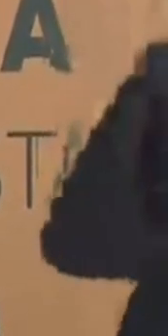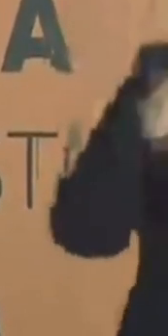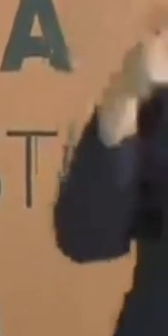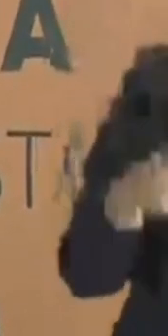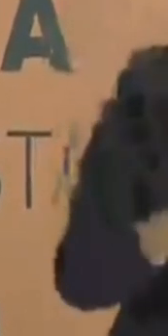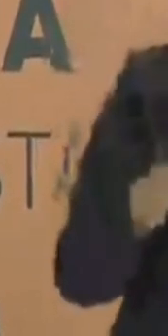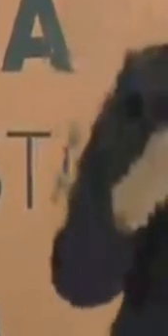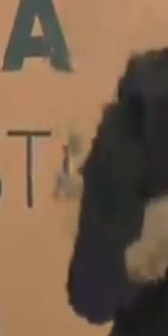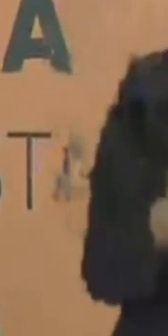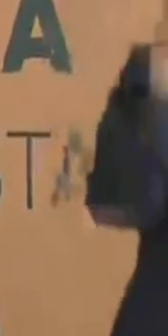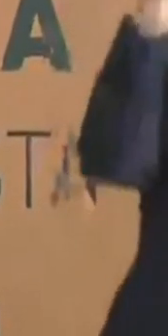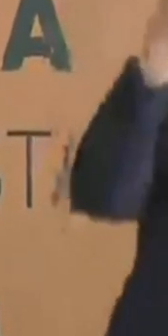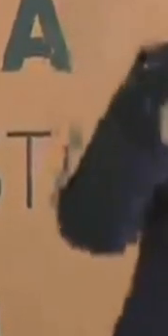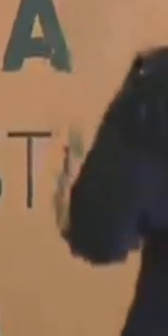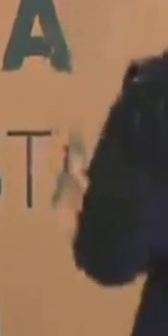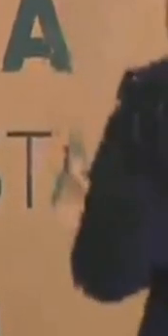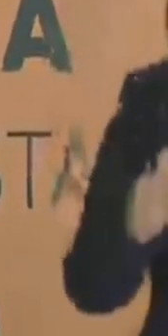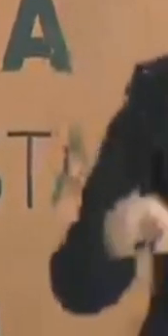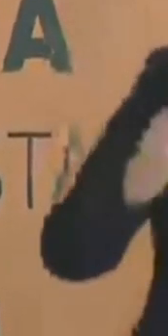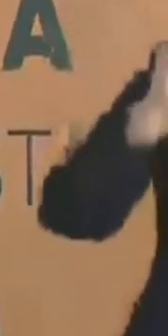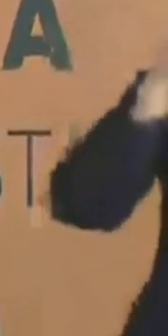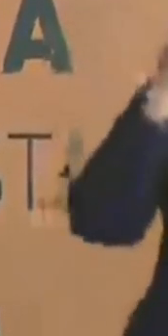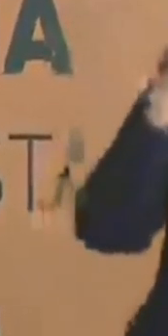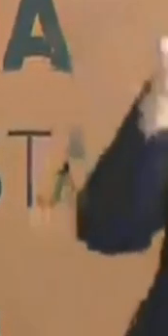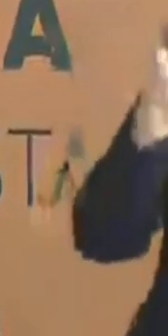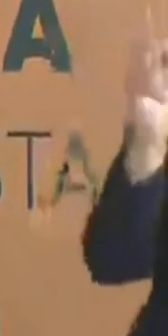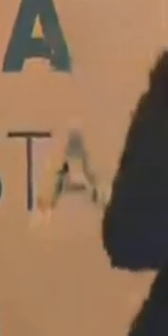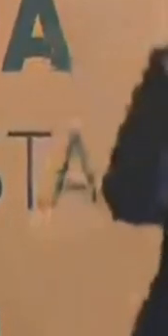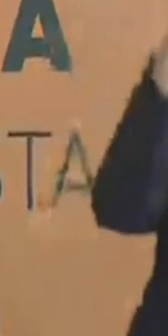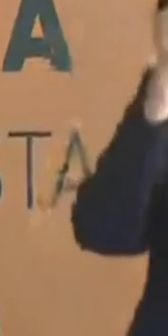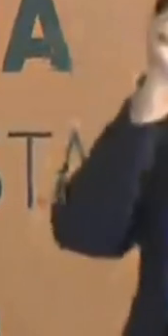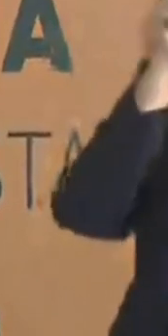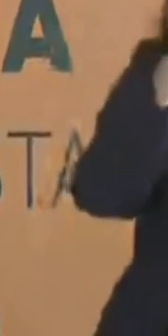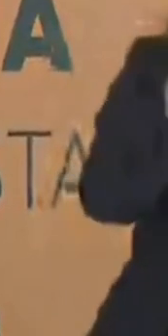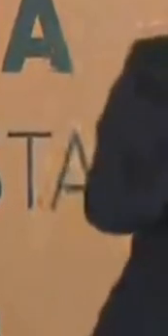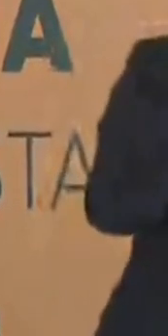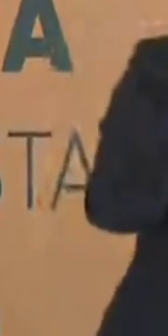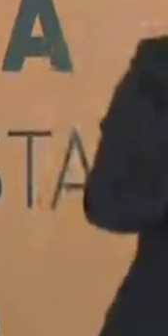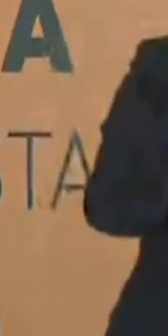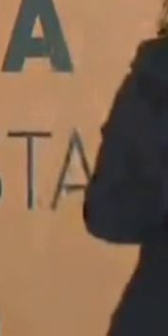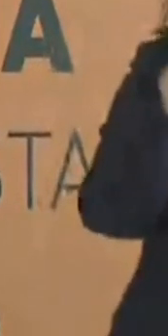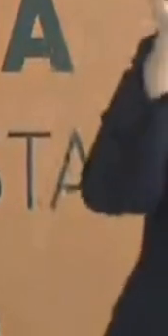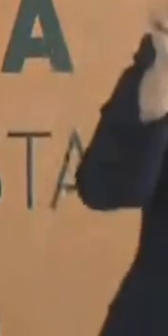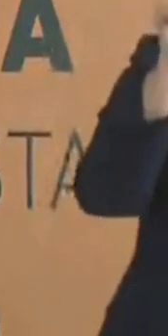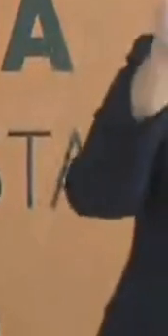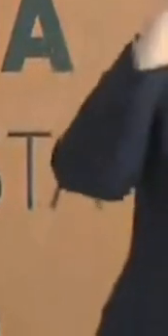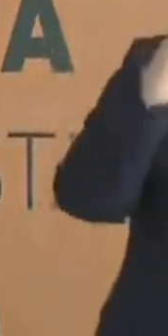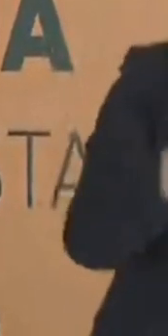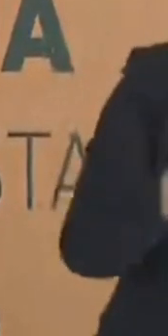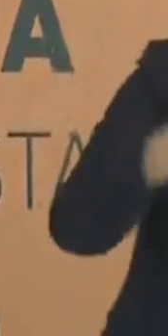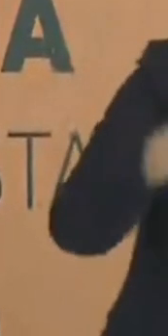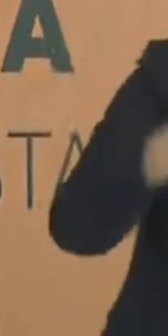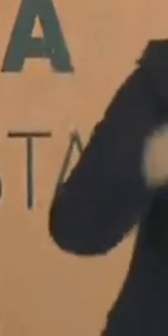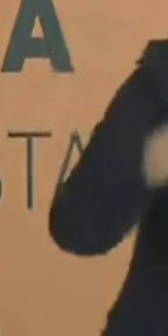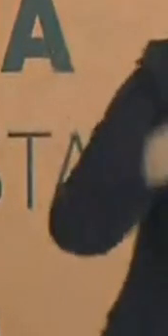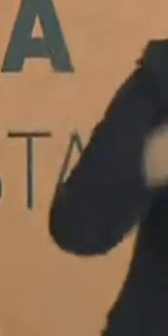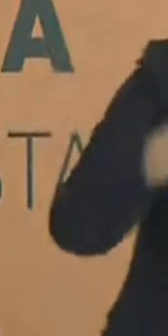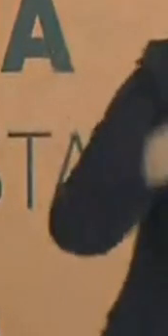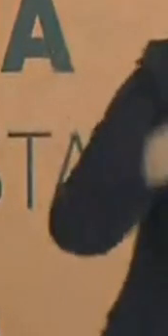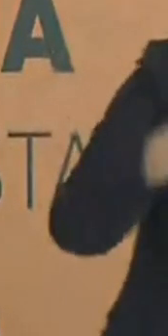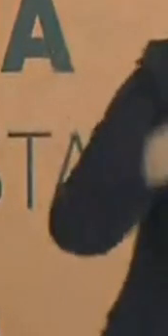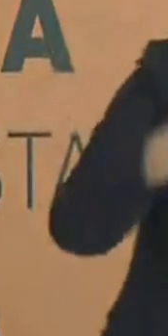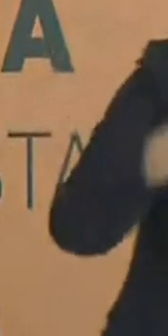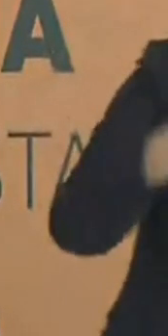raça, com um só ideal e um só objetivo: colocar esse grande